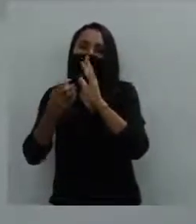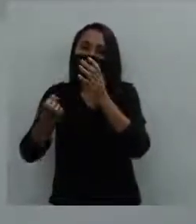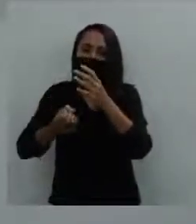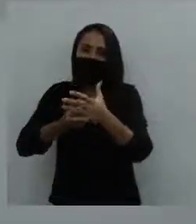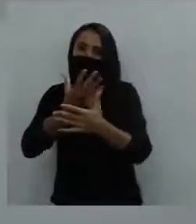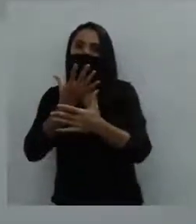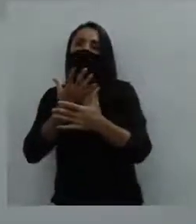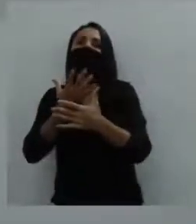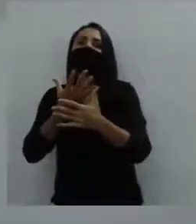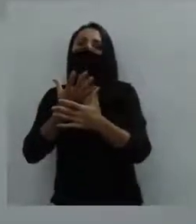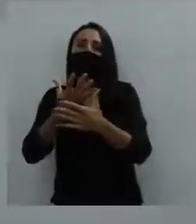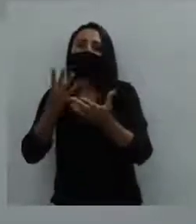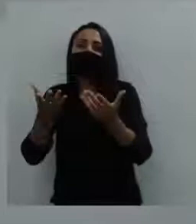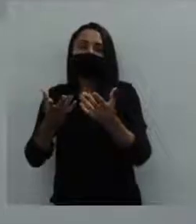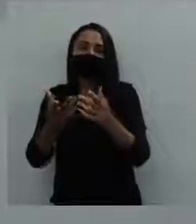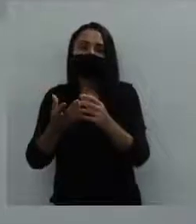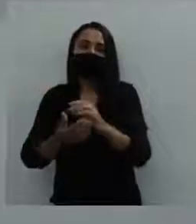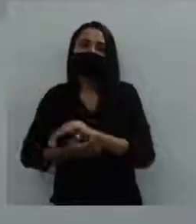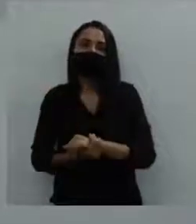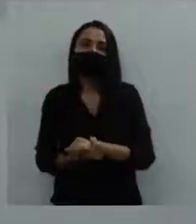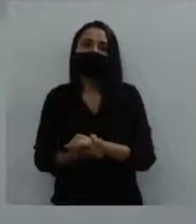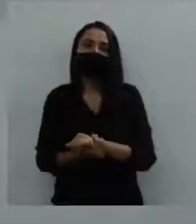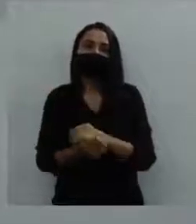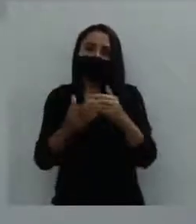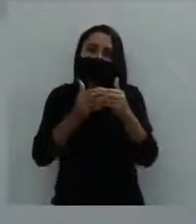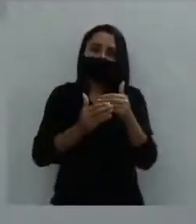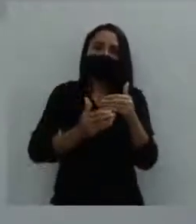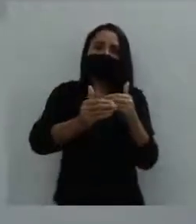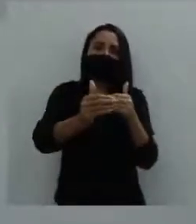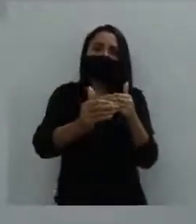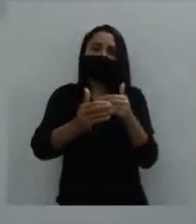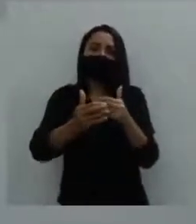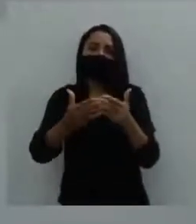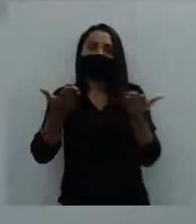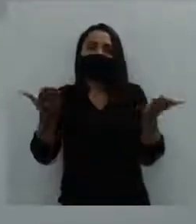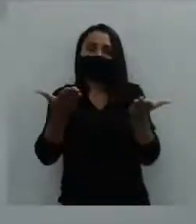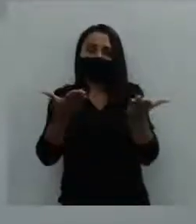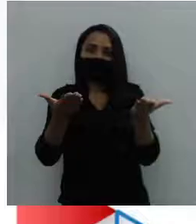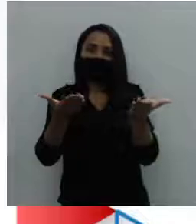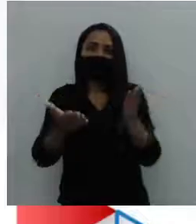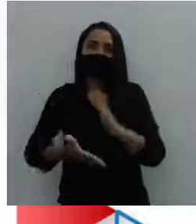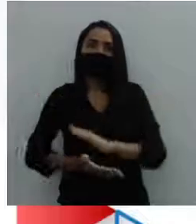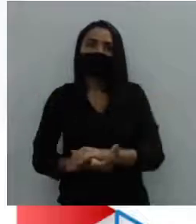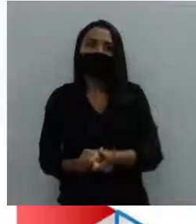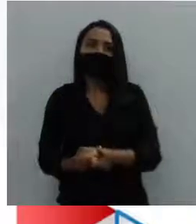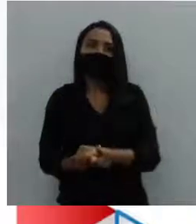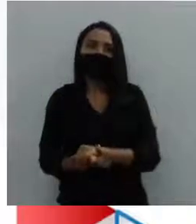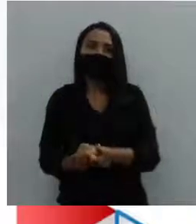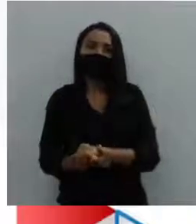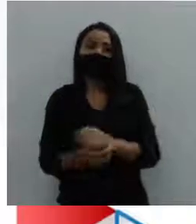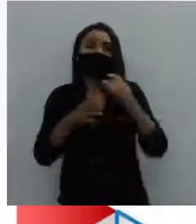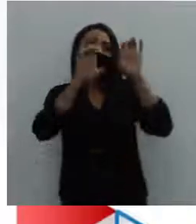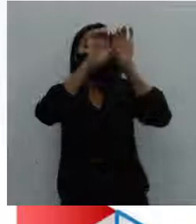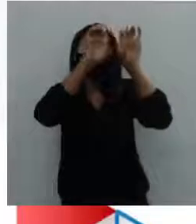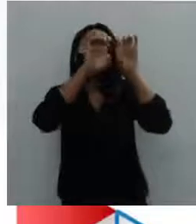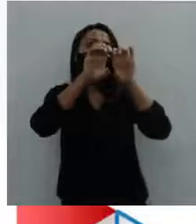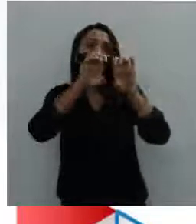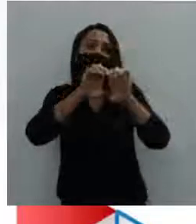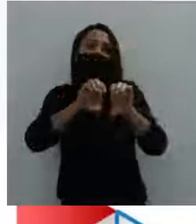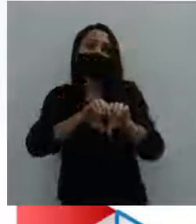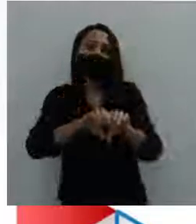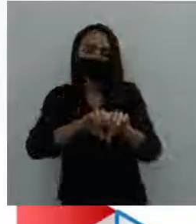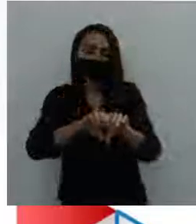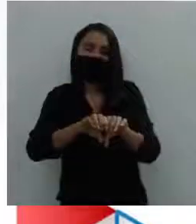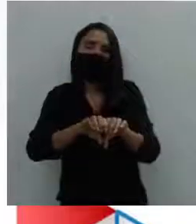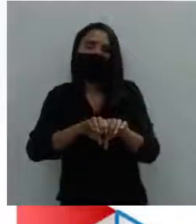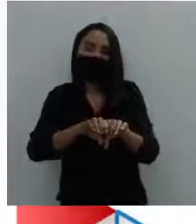reescritura. Aqui adiante, trago para vocês a seguinte questão. Olhem só a estrutura da